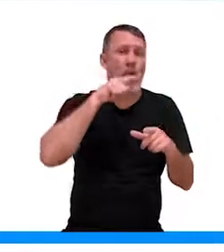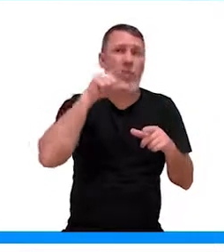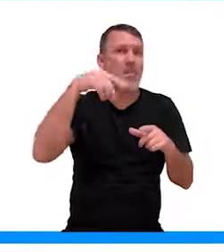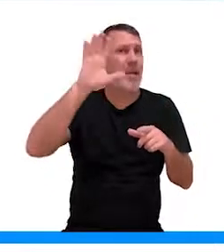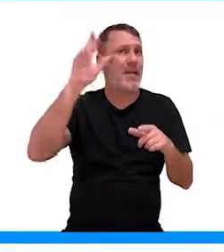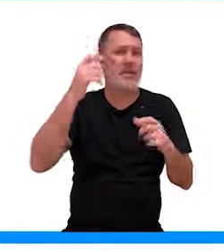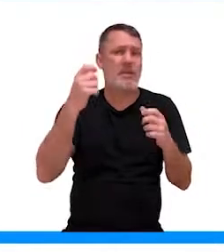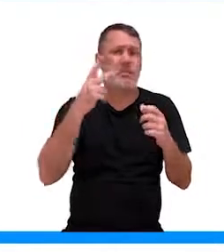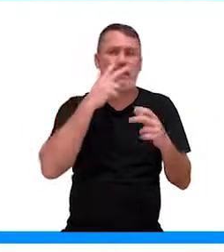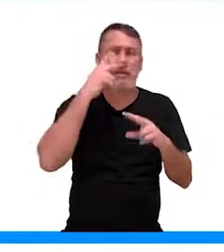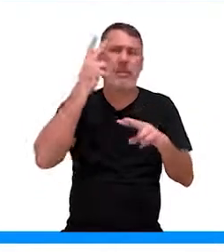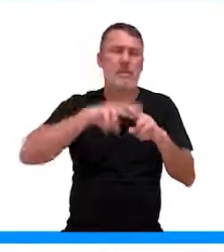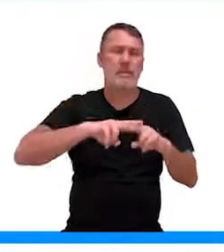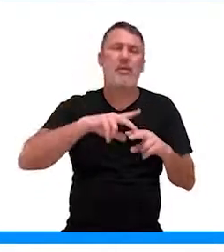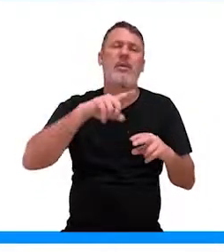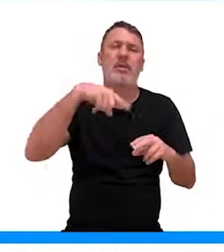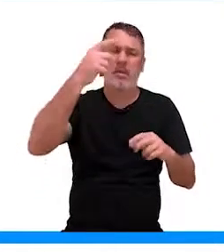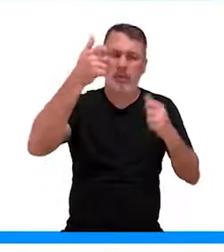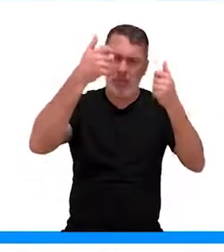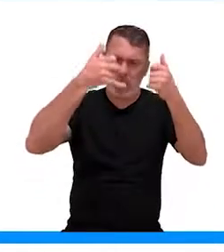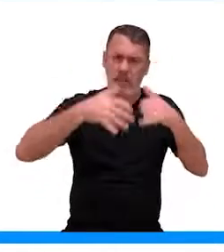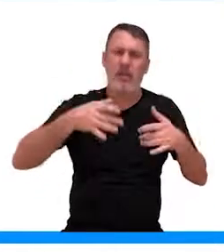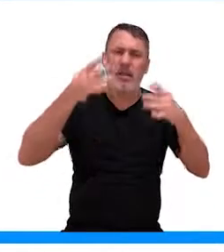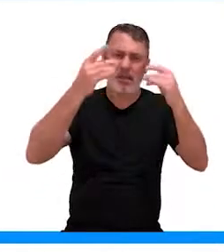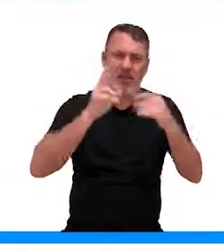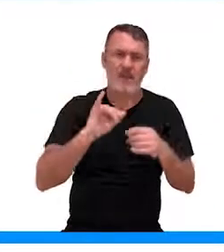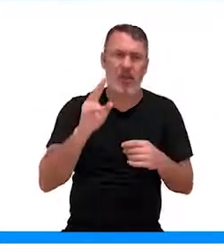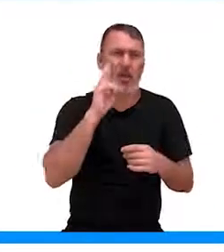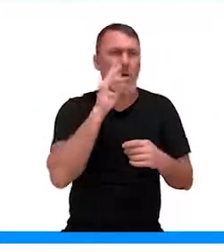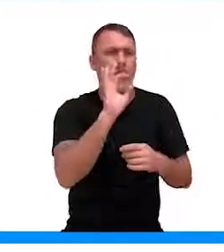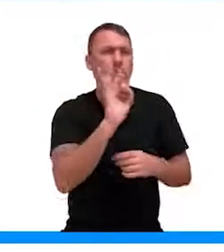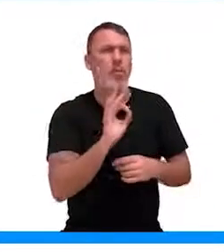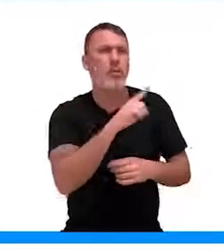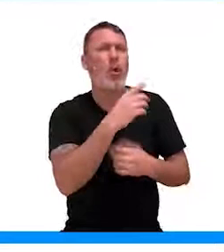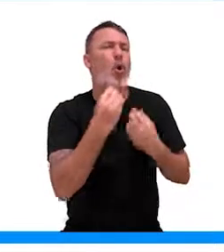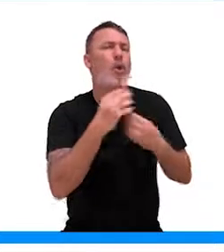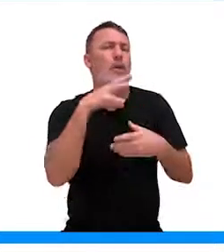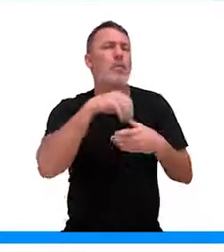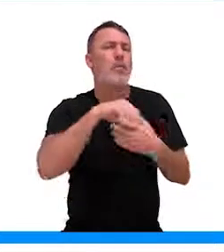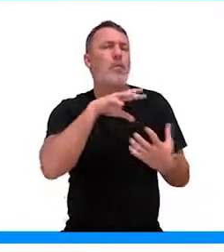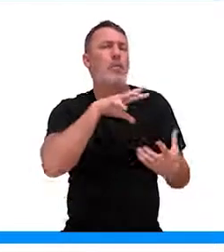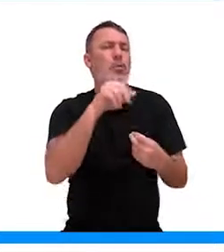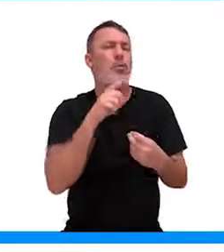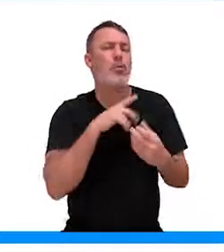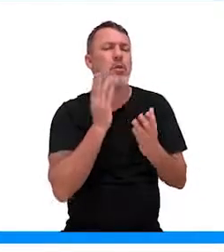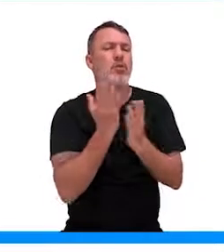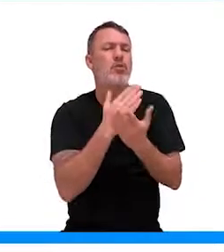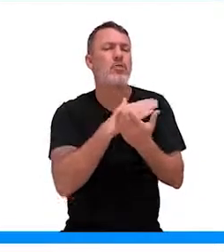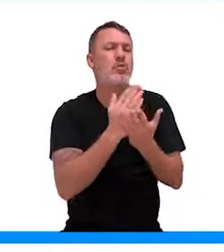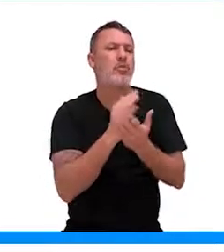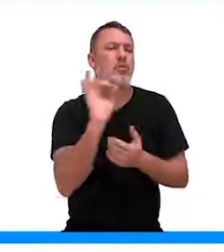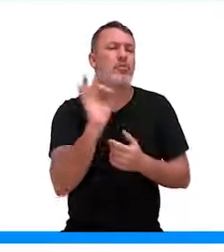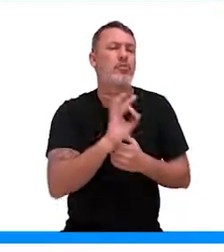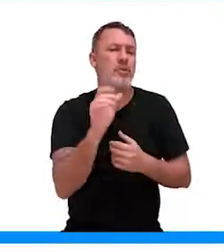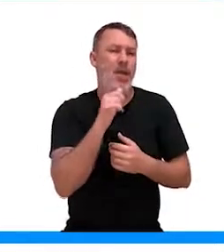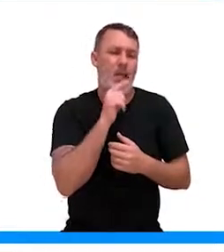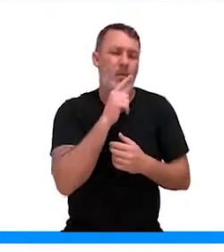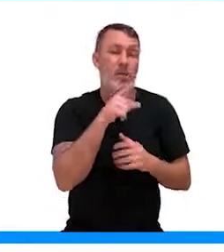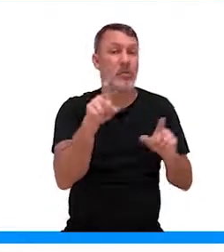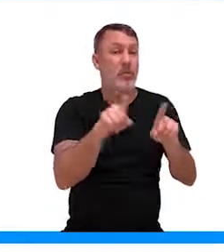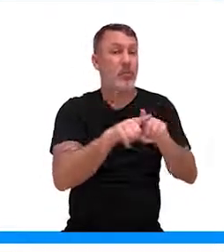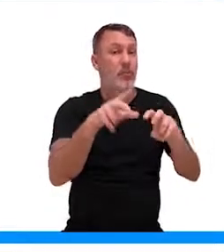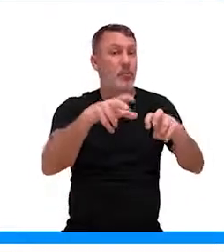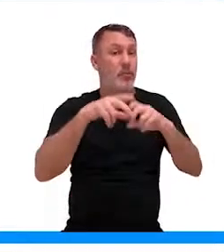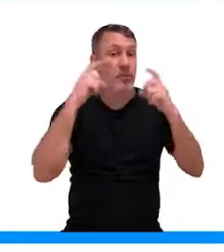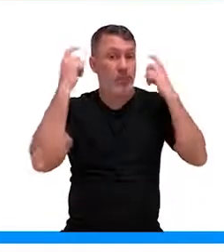com outro aspecto que nós vamos discutir também, tá? Em relação a aquecimento global, A preocupação em